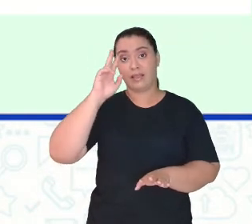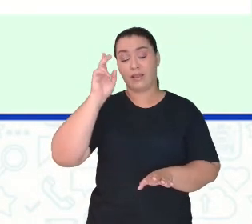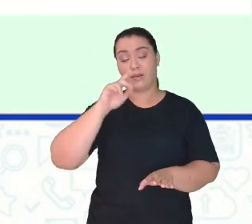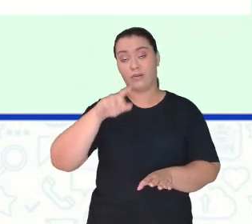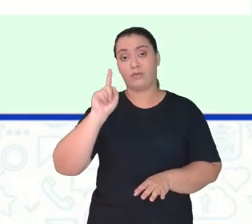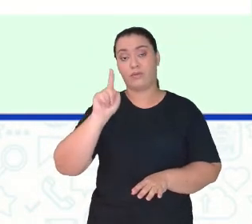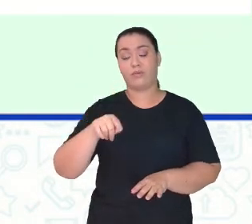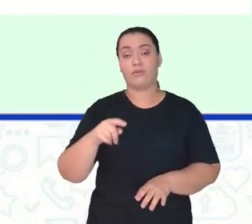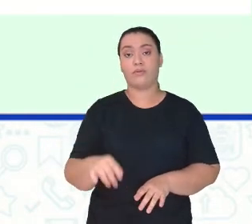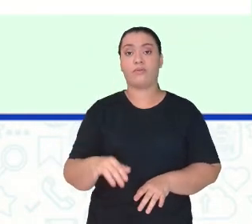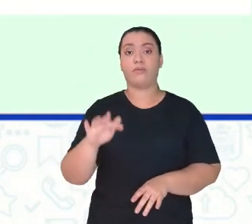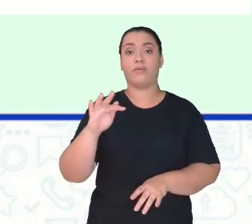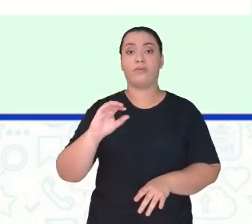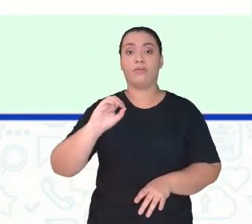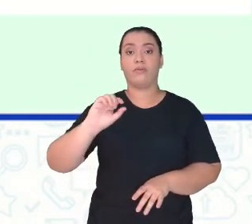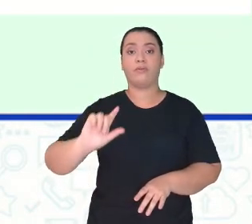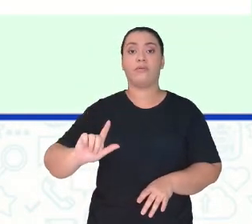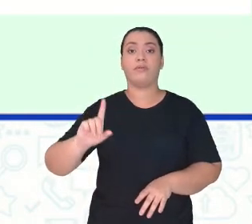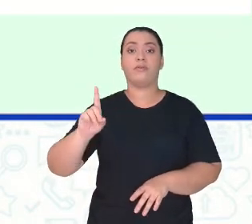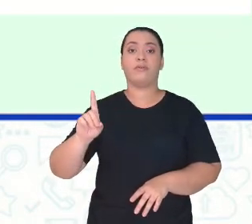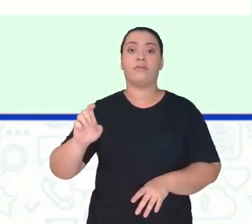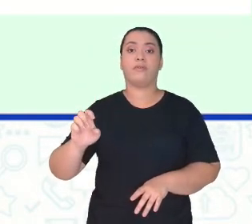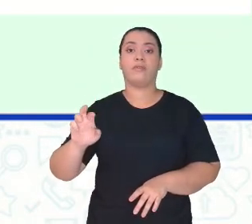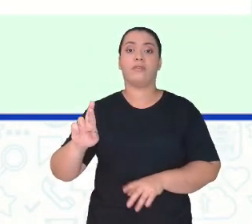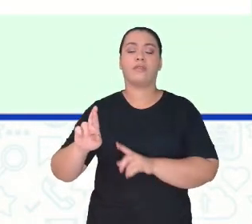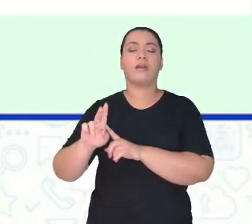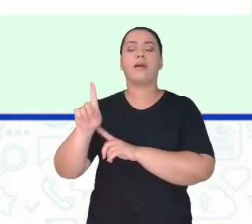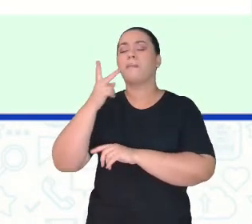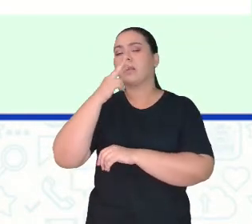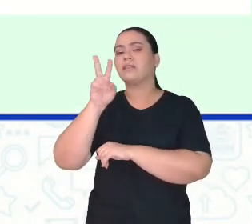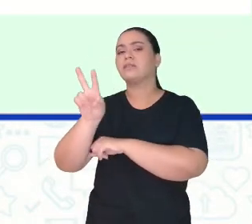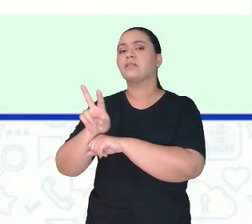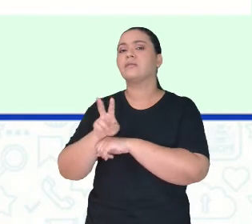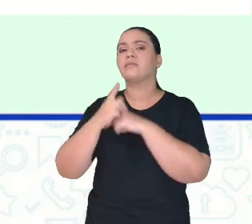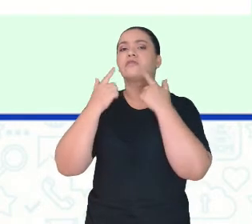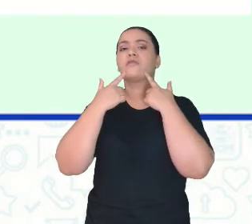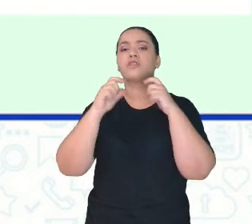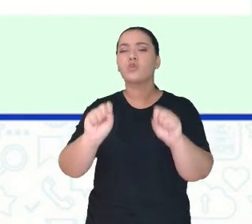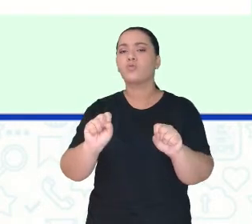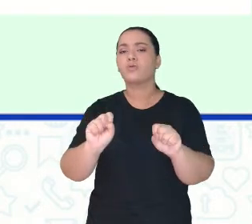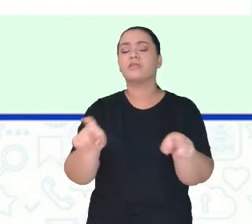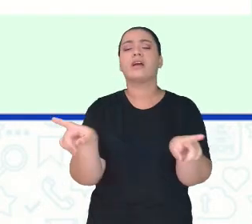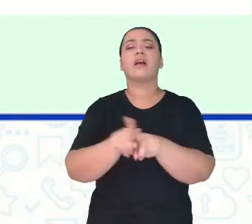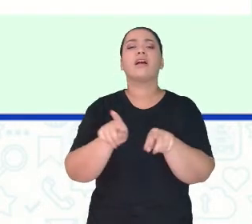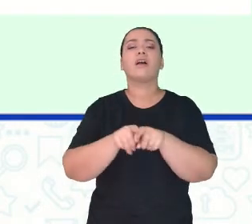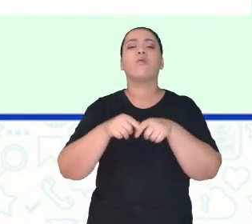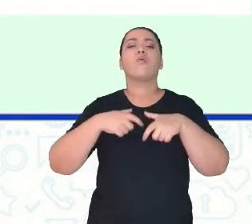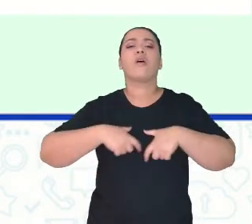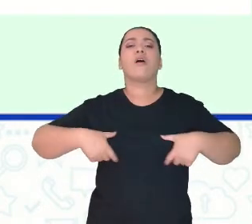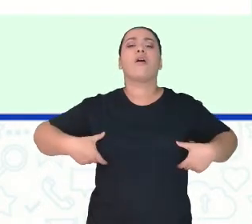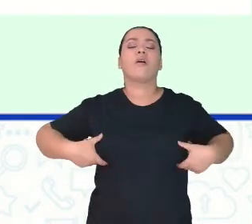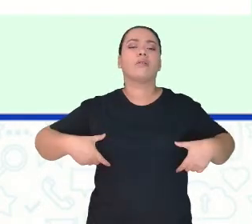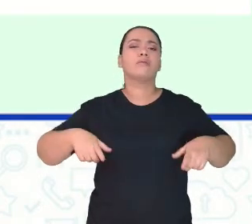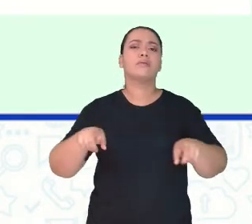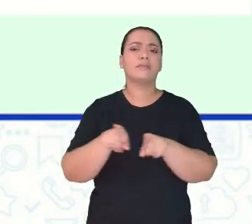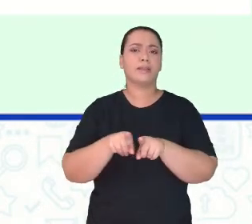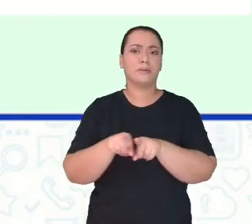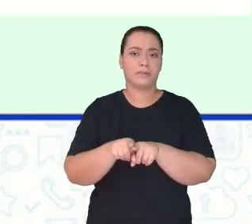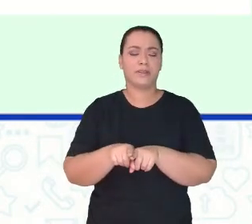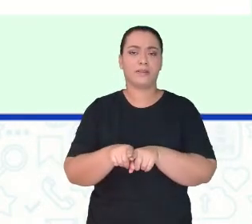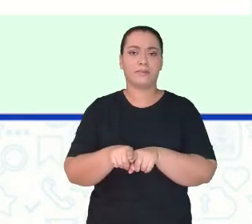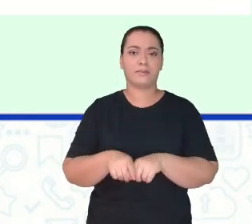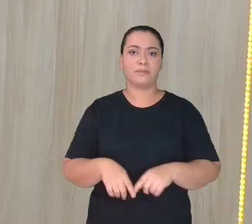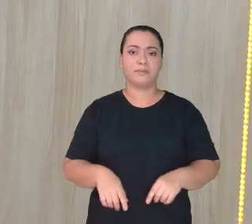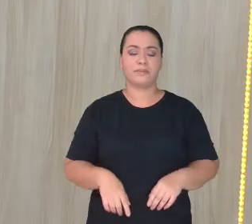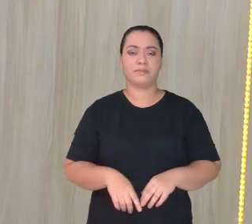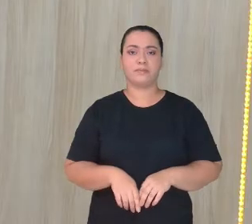acaba sendo um empréstimo linguístico. Assim como o sutiã. Um parêntese aqui para... Volta aqui para mim,